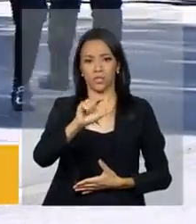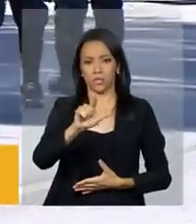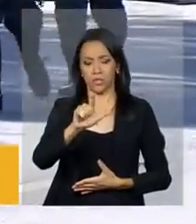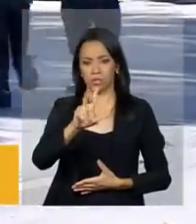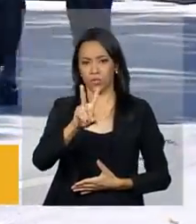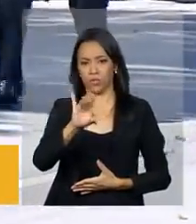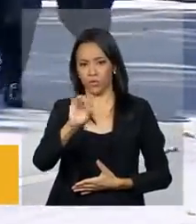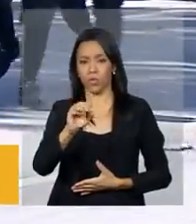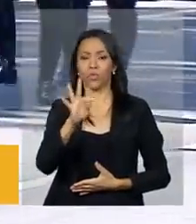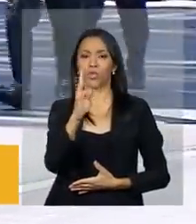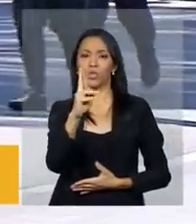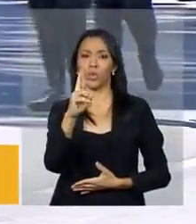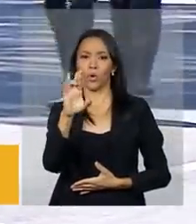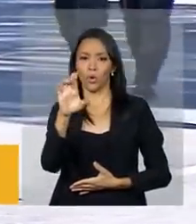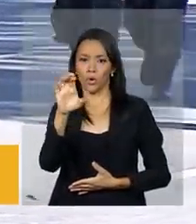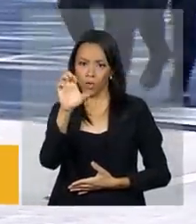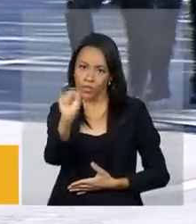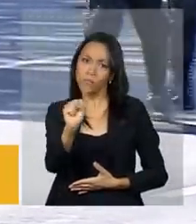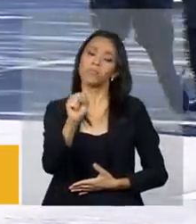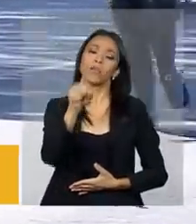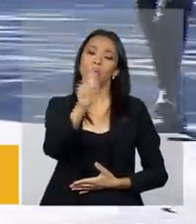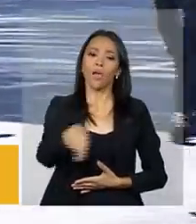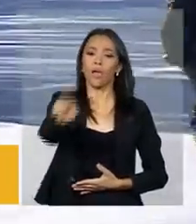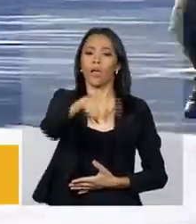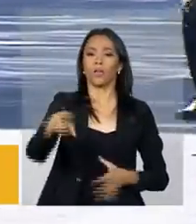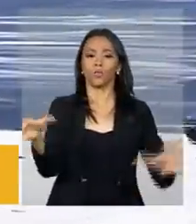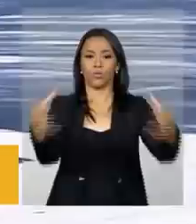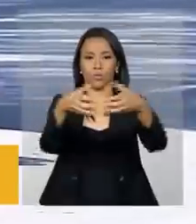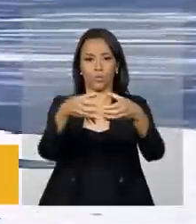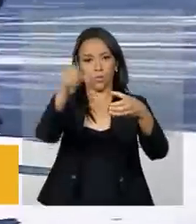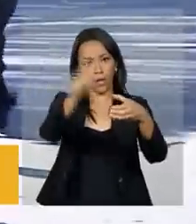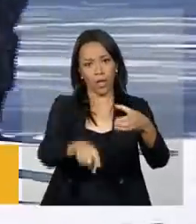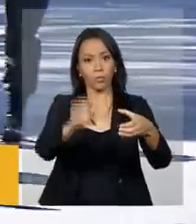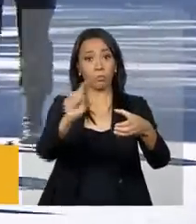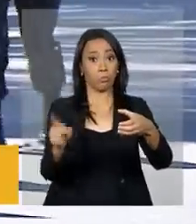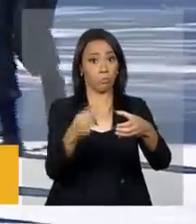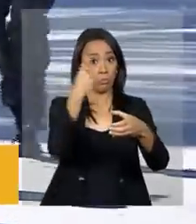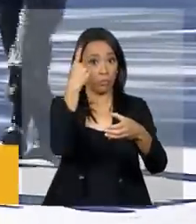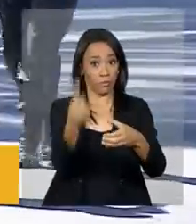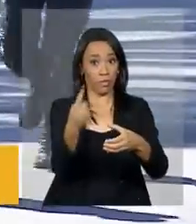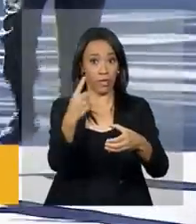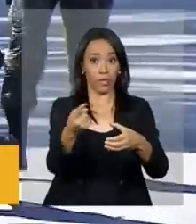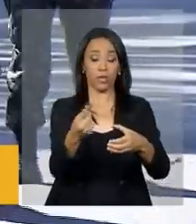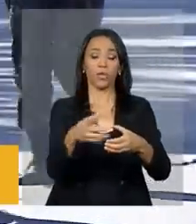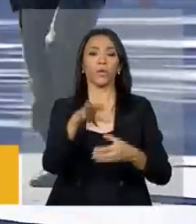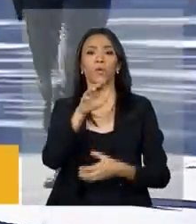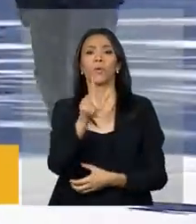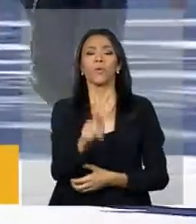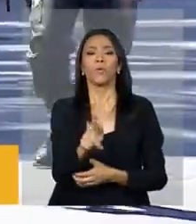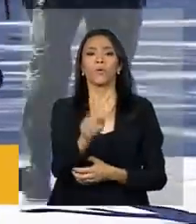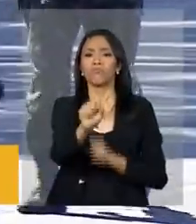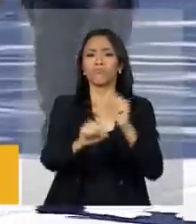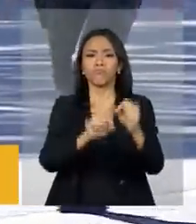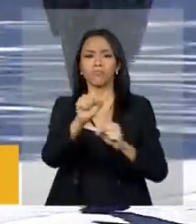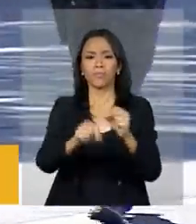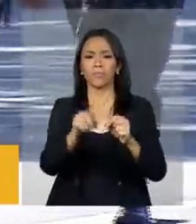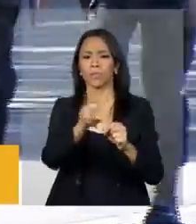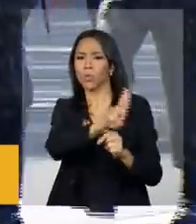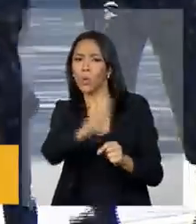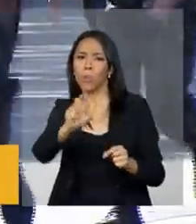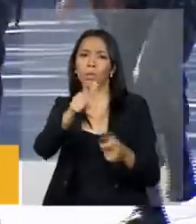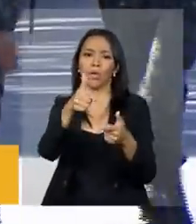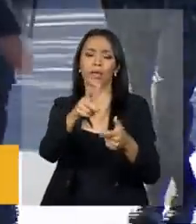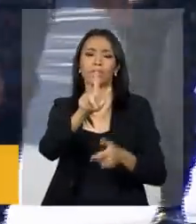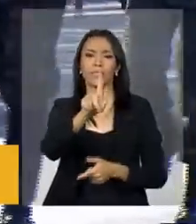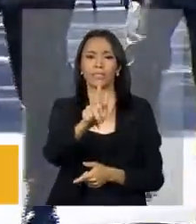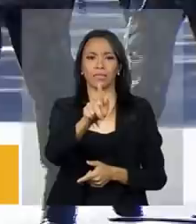com oficiais do Batalhão da Guarda Presidencial e do 1º Regimento de Cavalaria de Guardas, os Dragões da